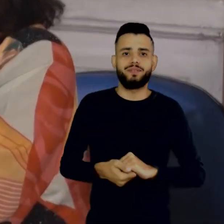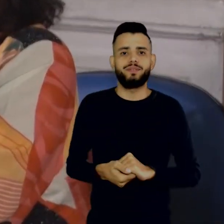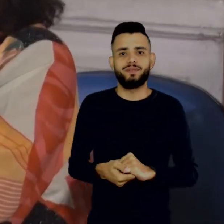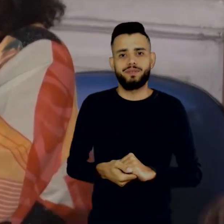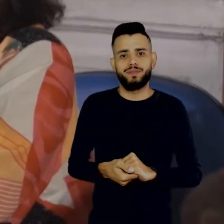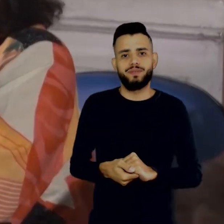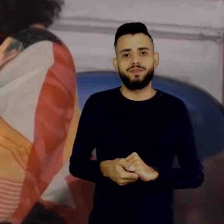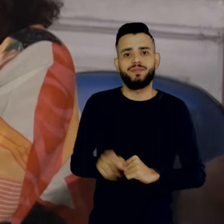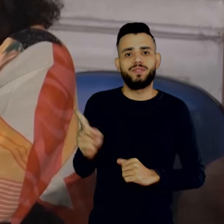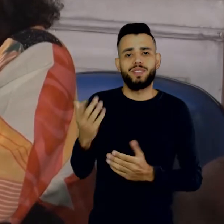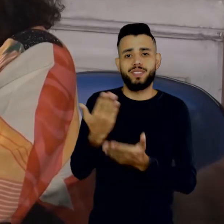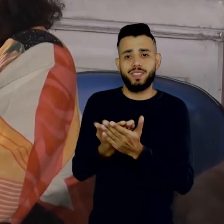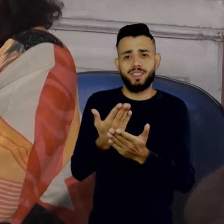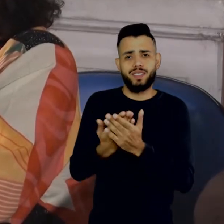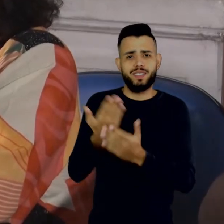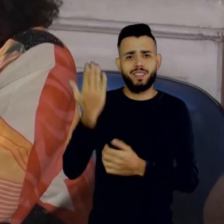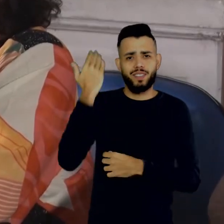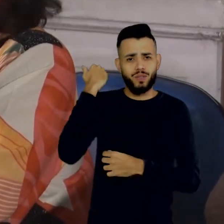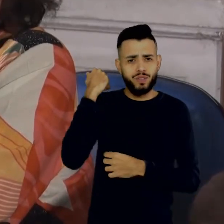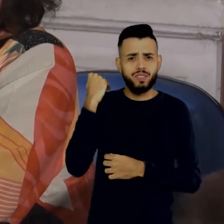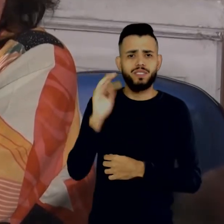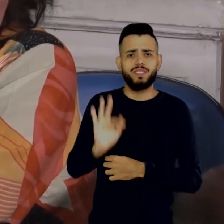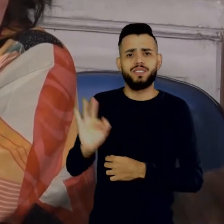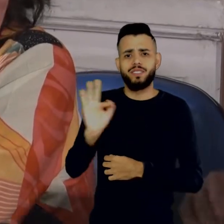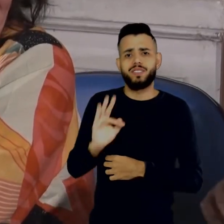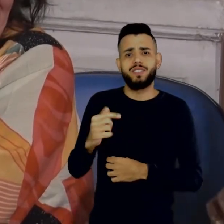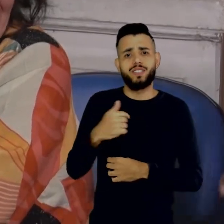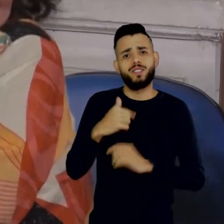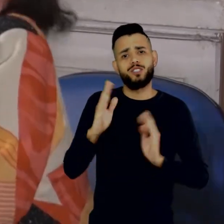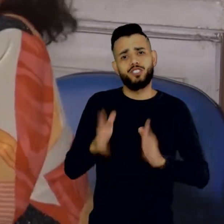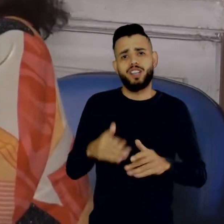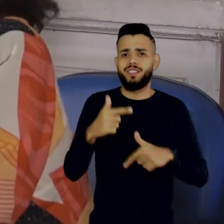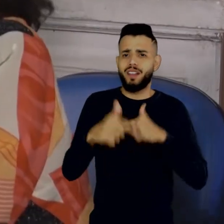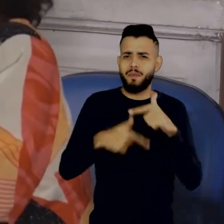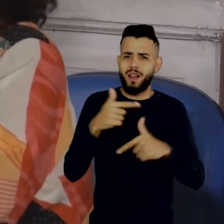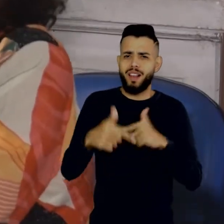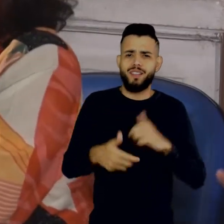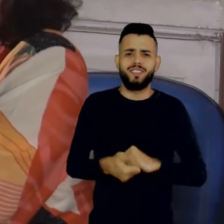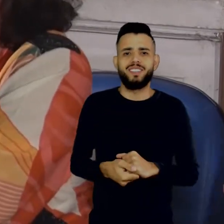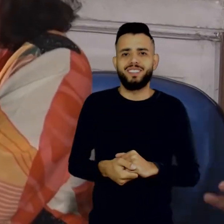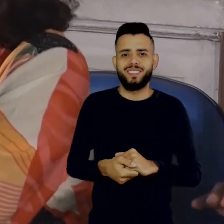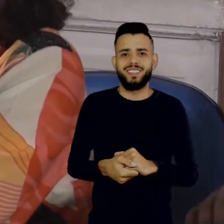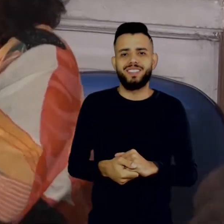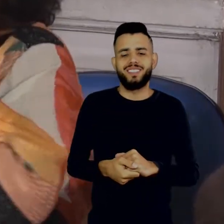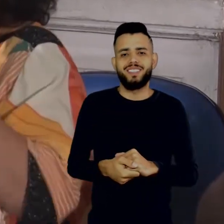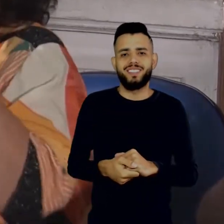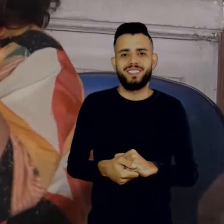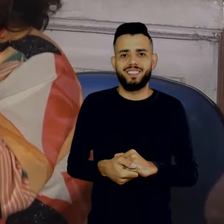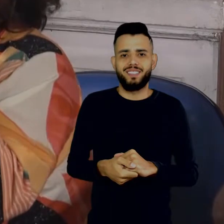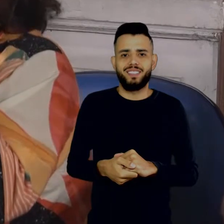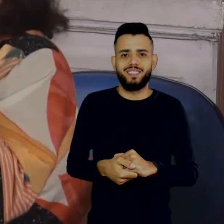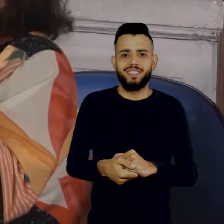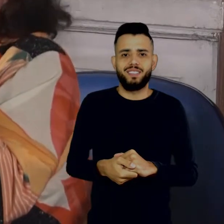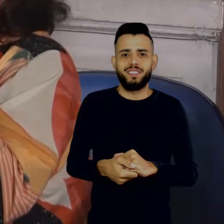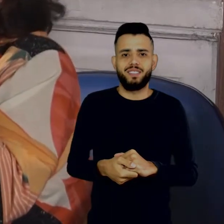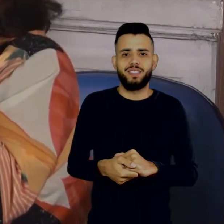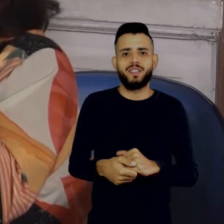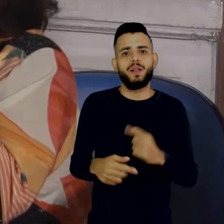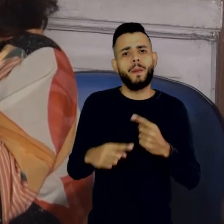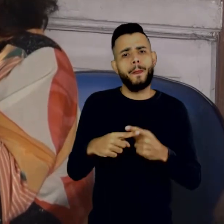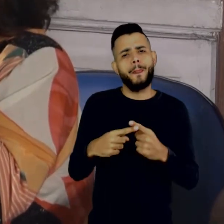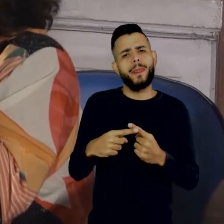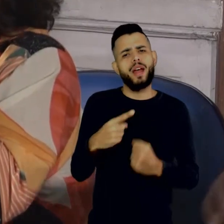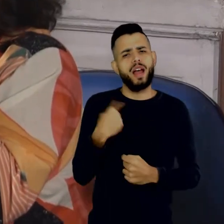Ele estava na graduação, eu já estava lá avaliando o trabalho. Oh, tristeza. Não, só geração, idade não. É porque a